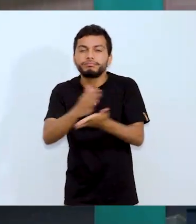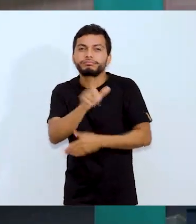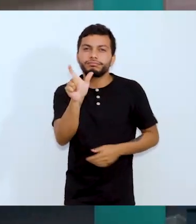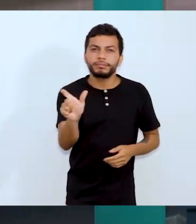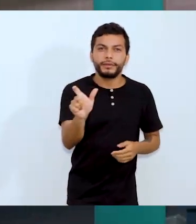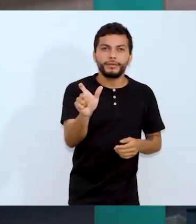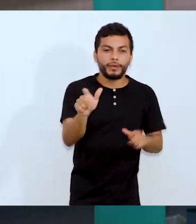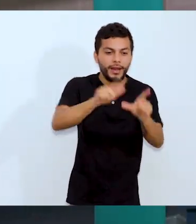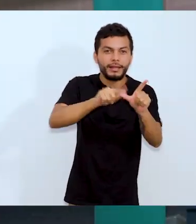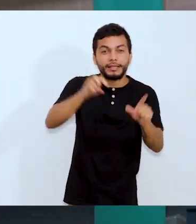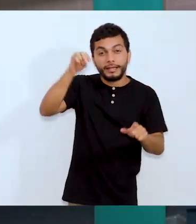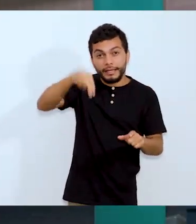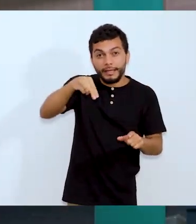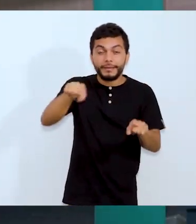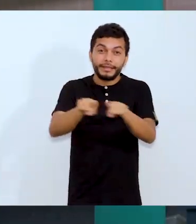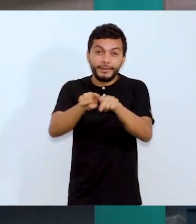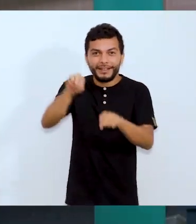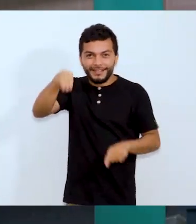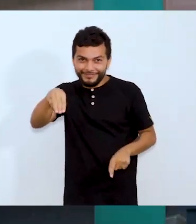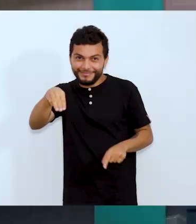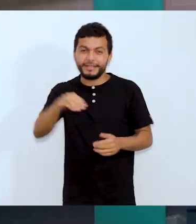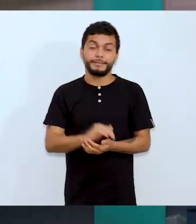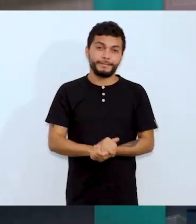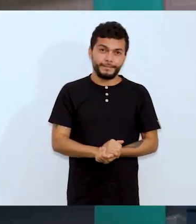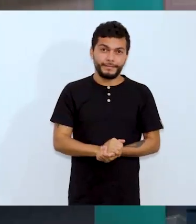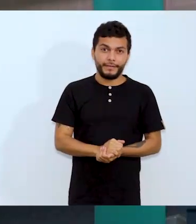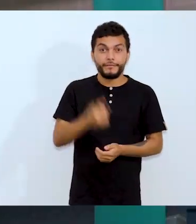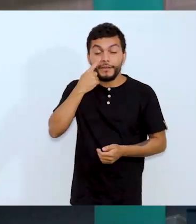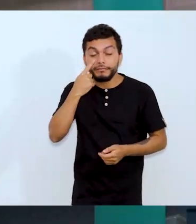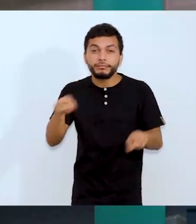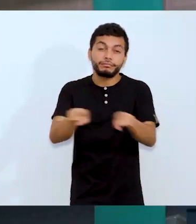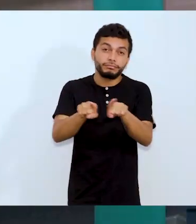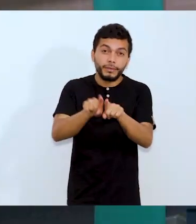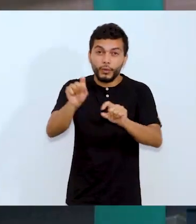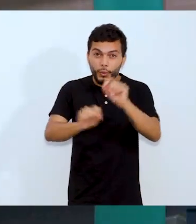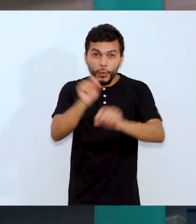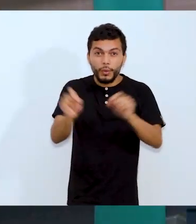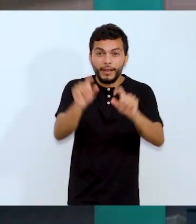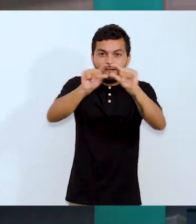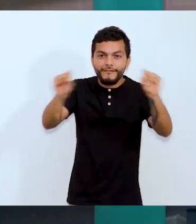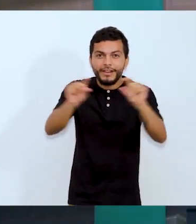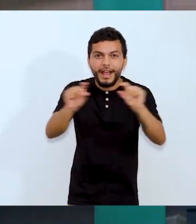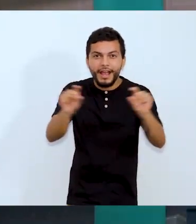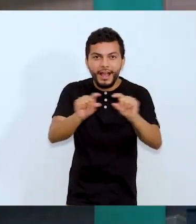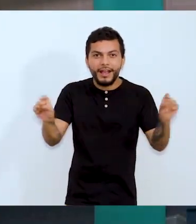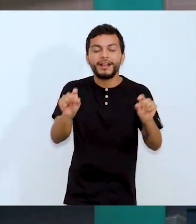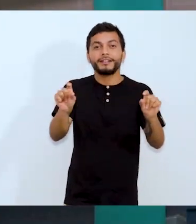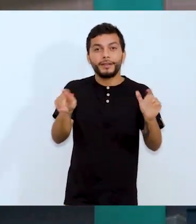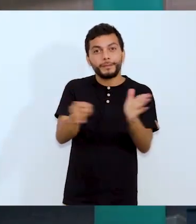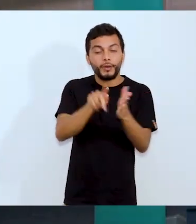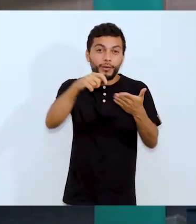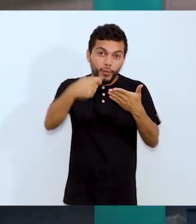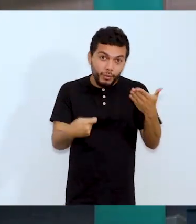palavras com M e N. Vimos também uma frase escrita pelo autor